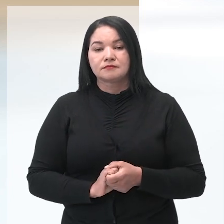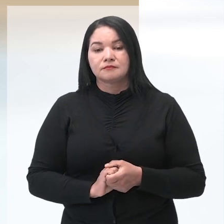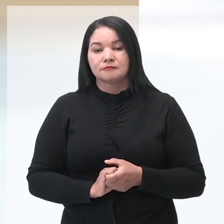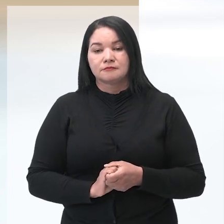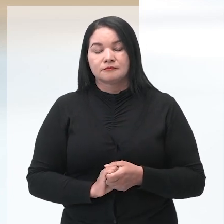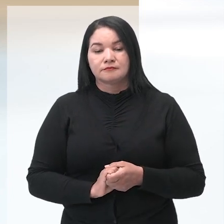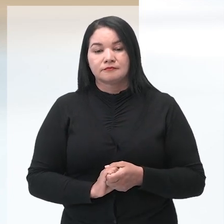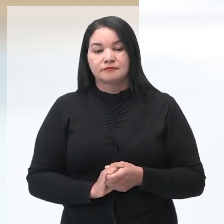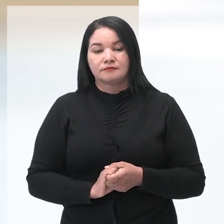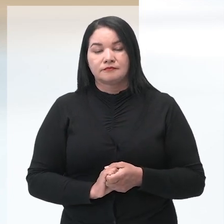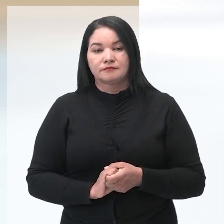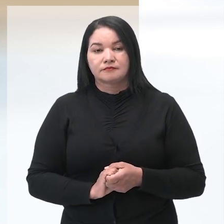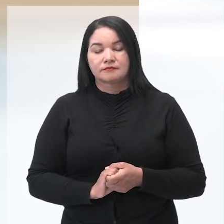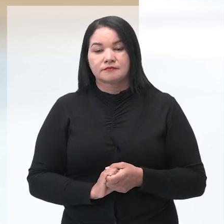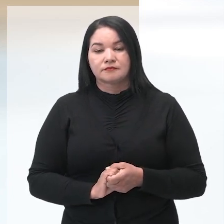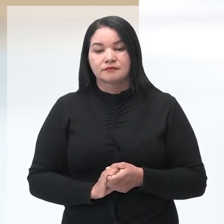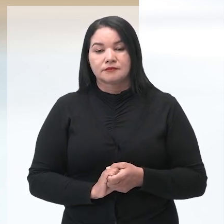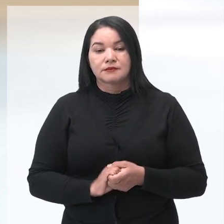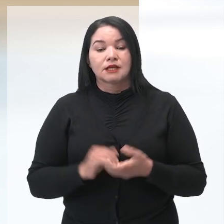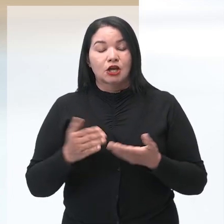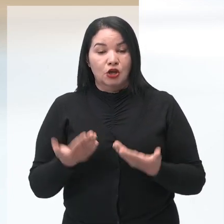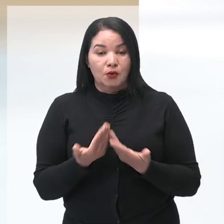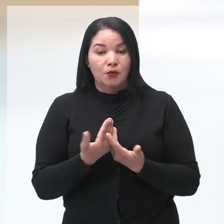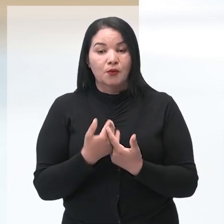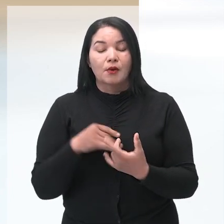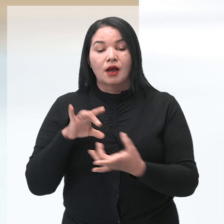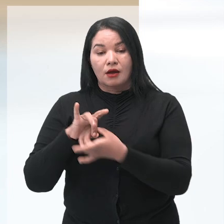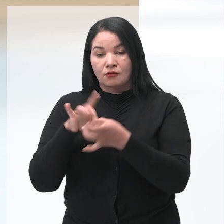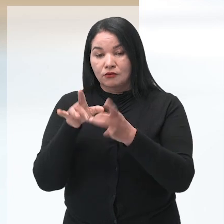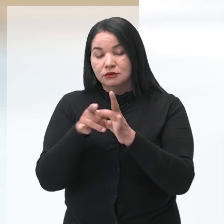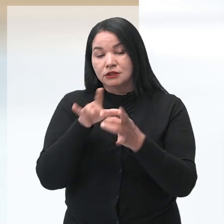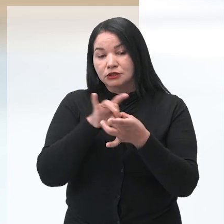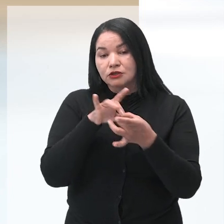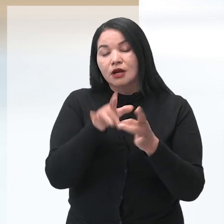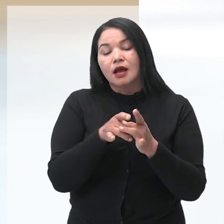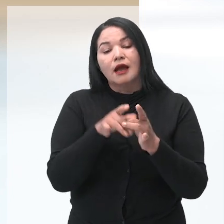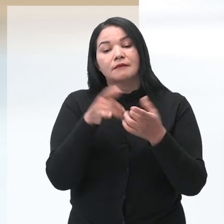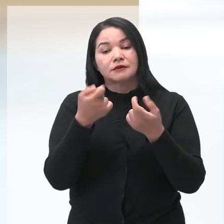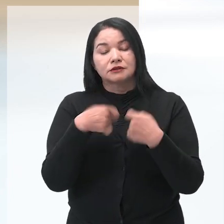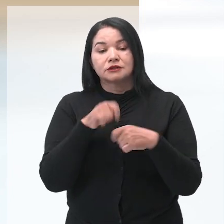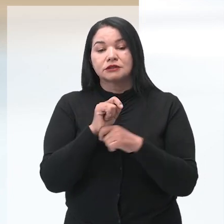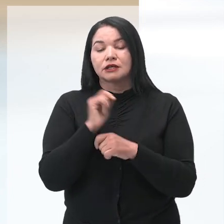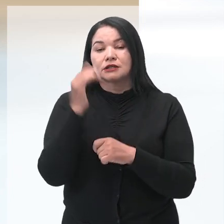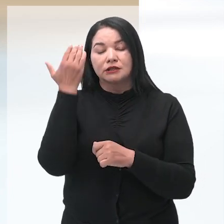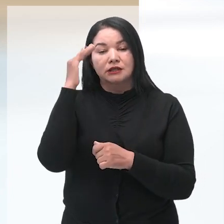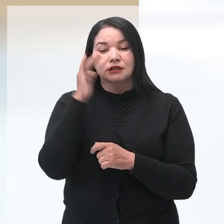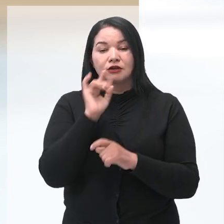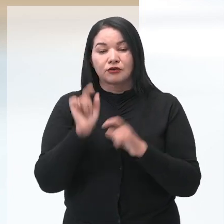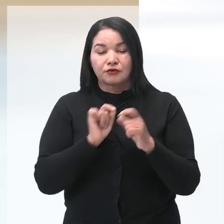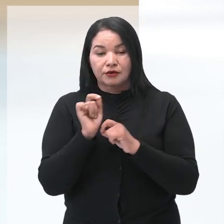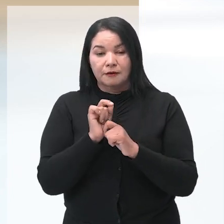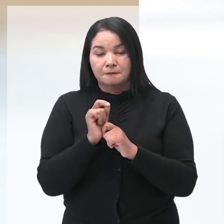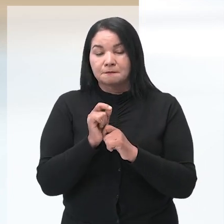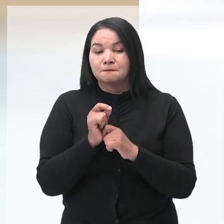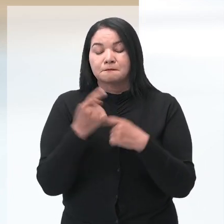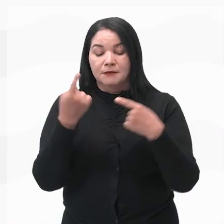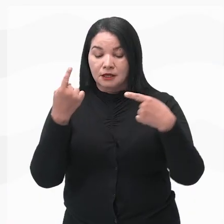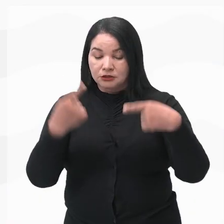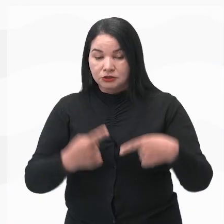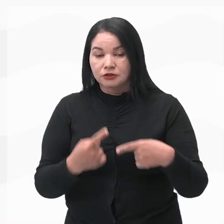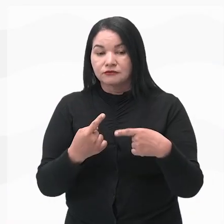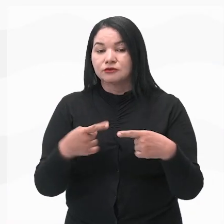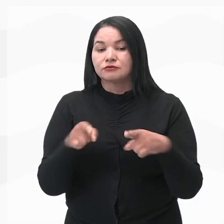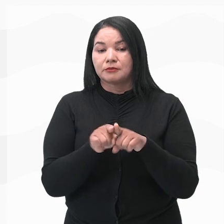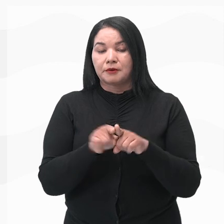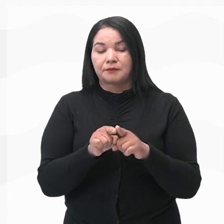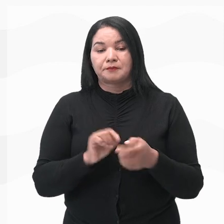Diante, né, desse contexto, é importante também atentarmos aos desafios e